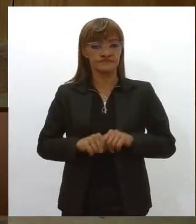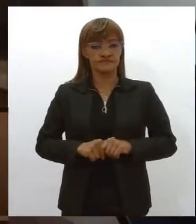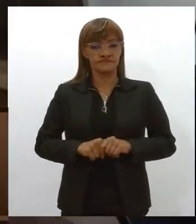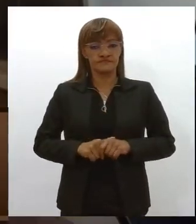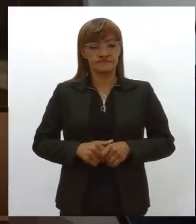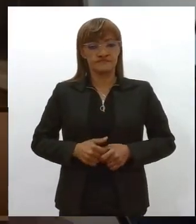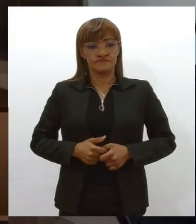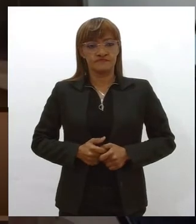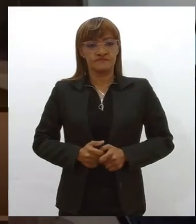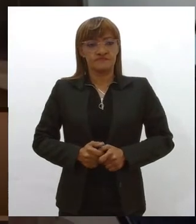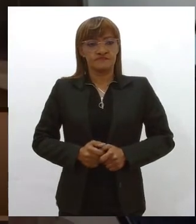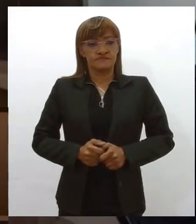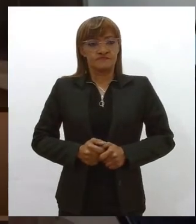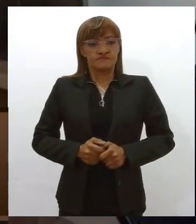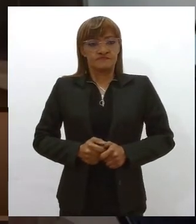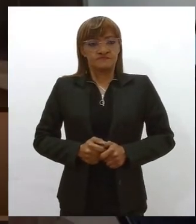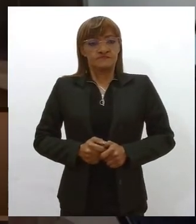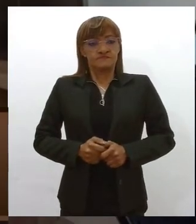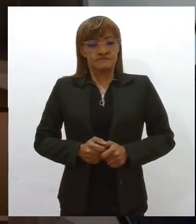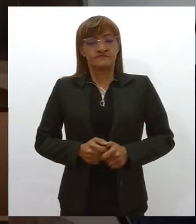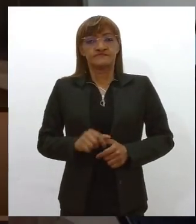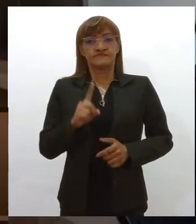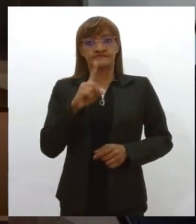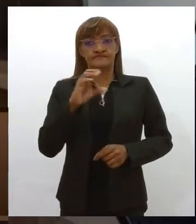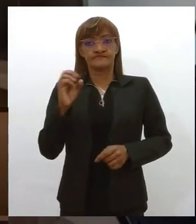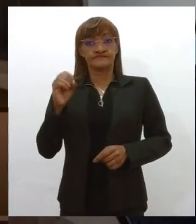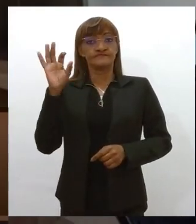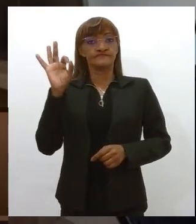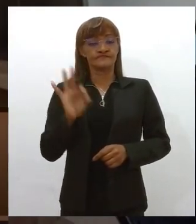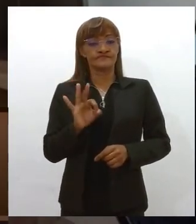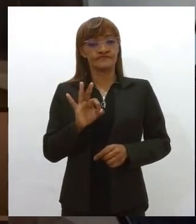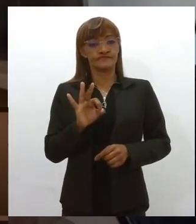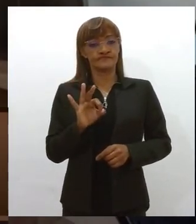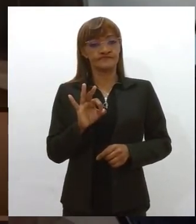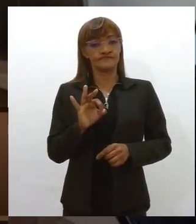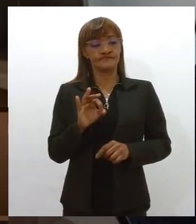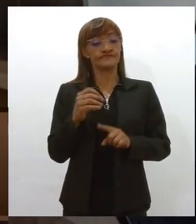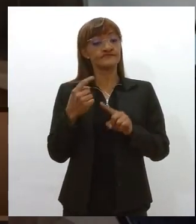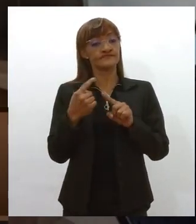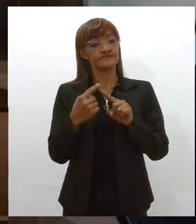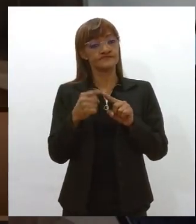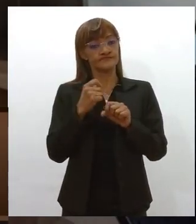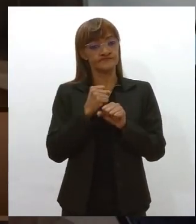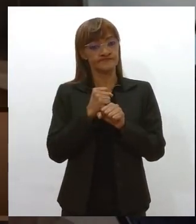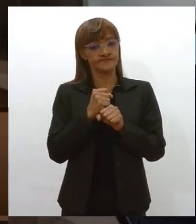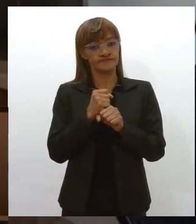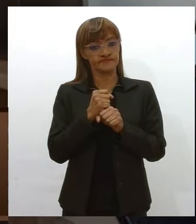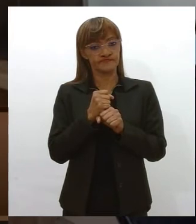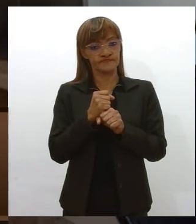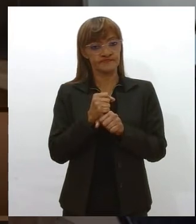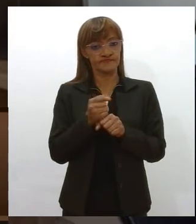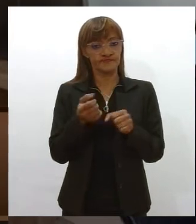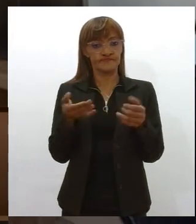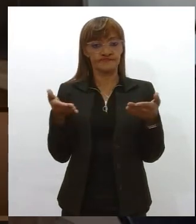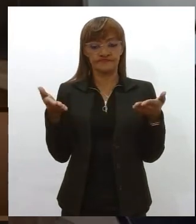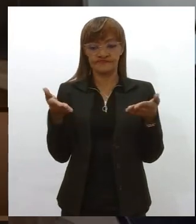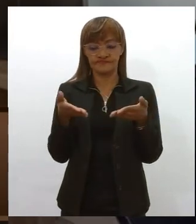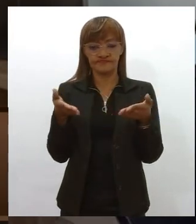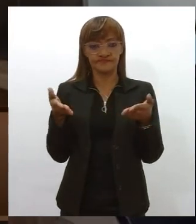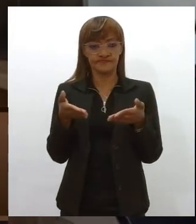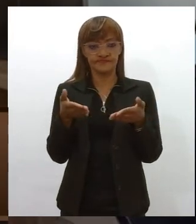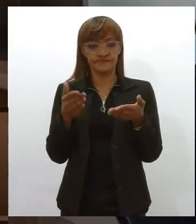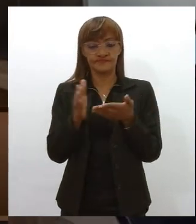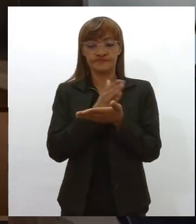acredito 100% nisso, porque agora começaram justamente, hoje você vai ter os deputados muito de algumas regiões,